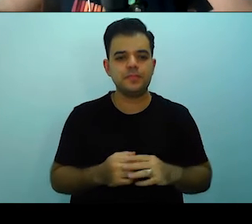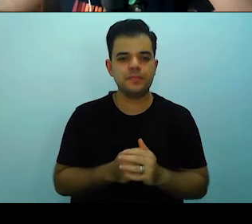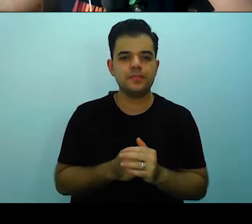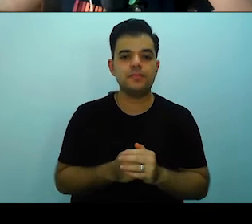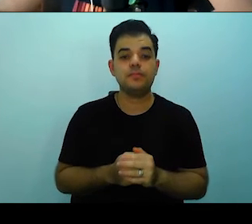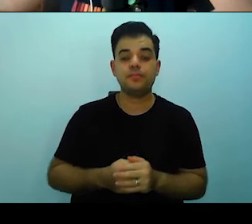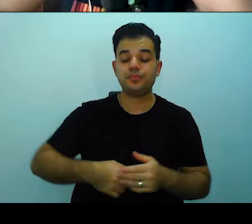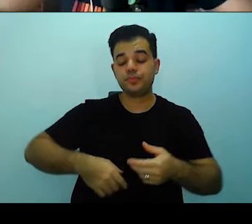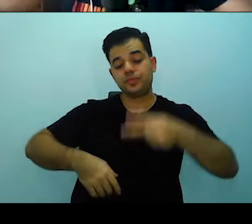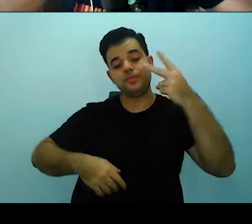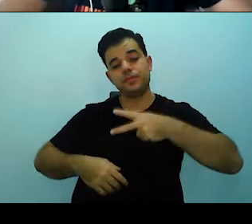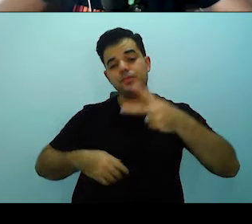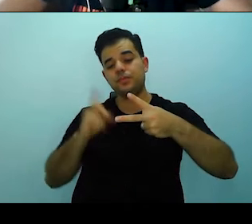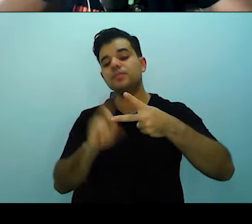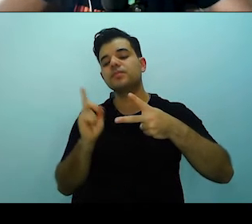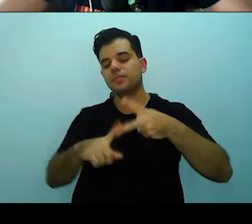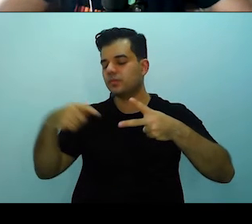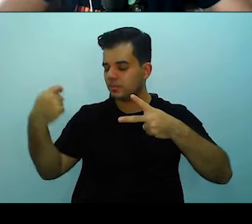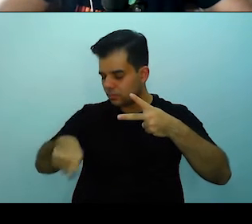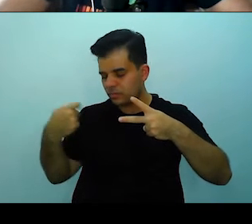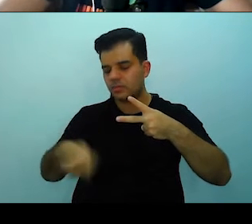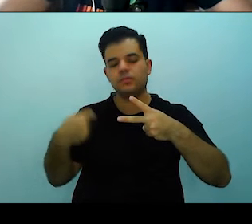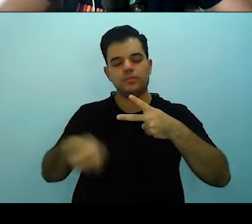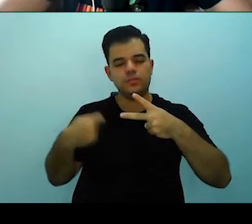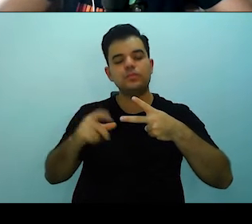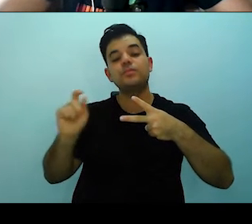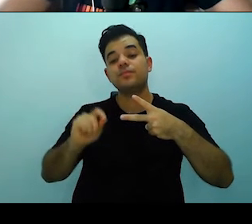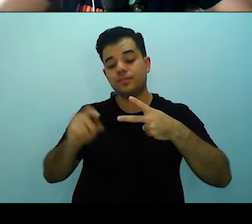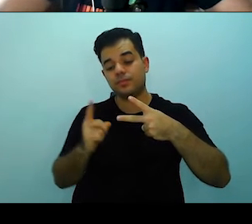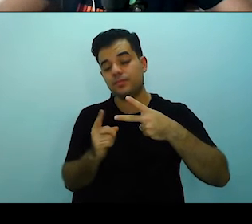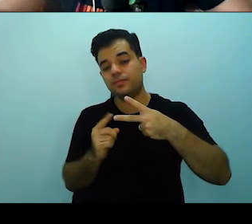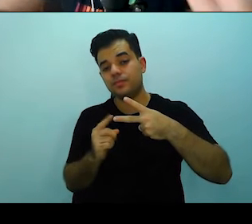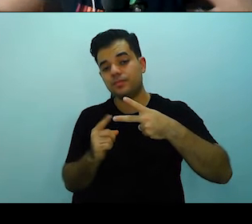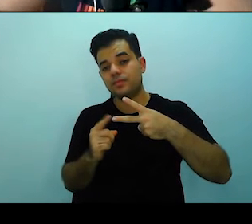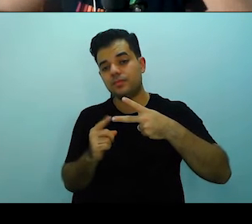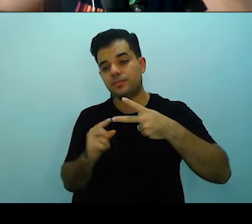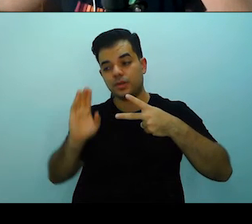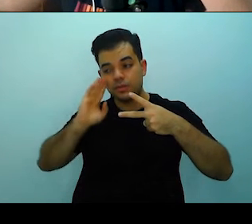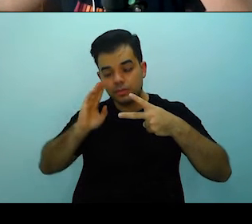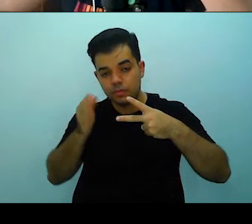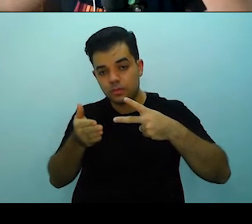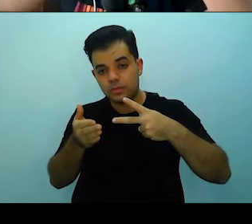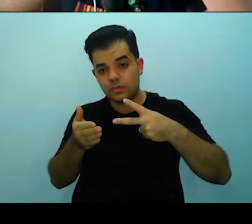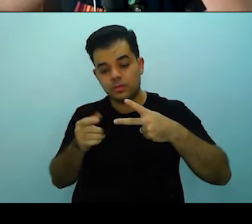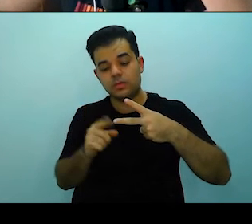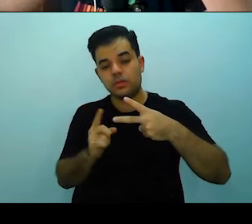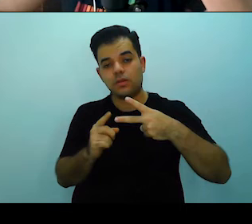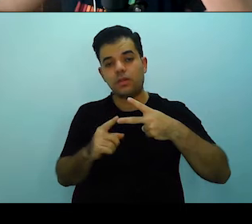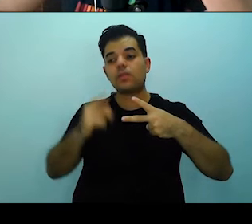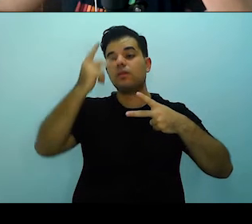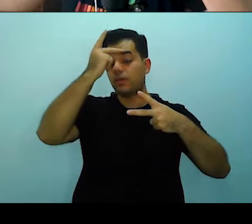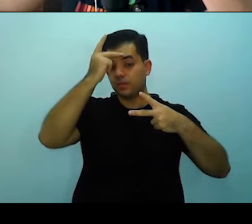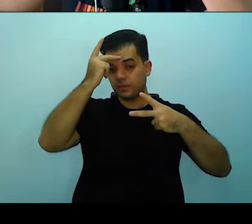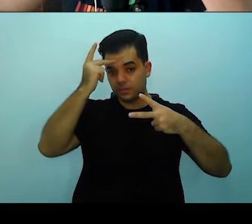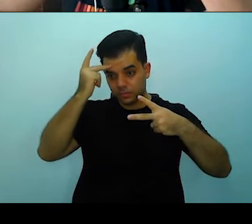O segundo passo que a gente precisa observar é que a pessoa ela